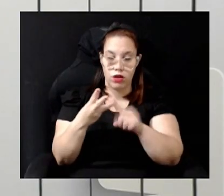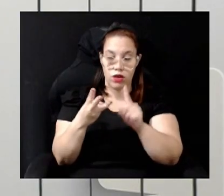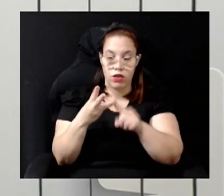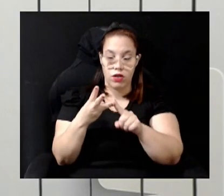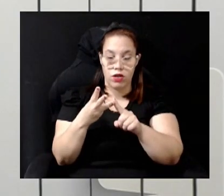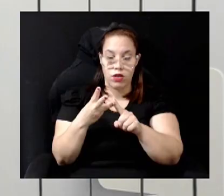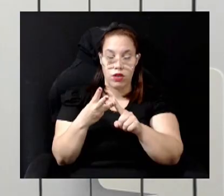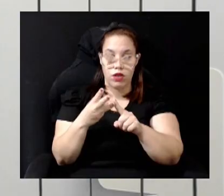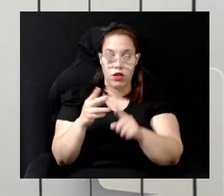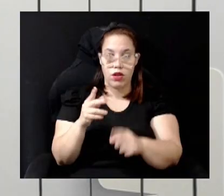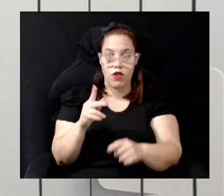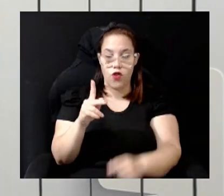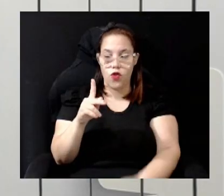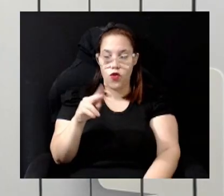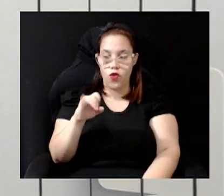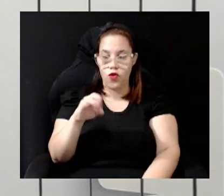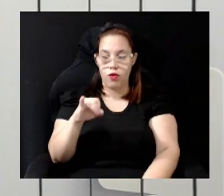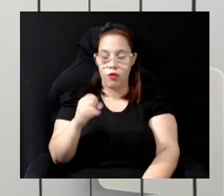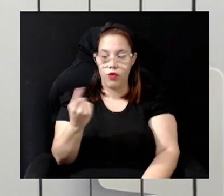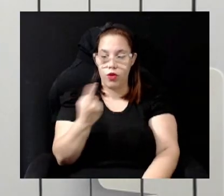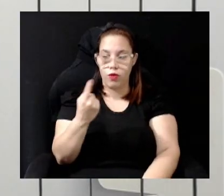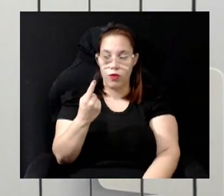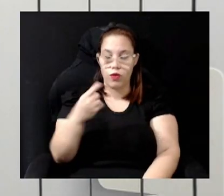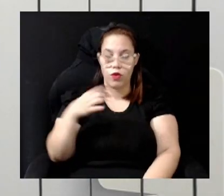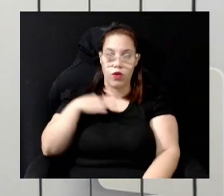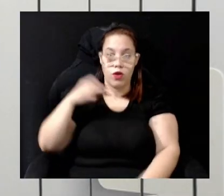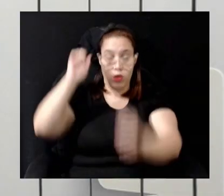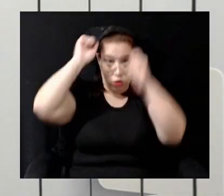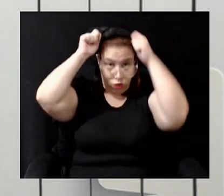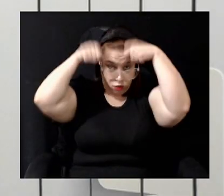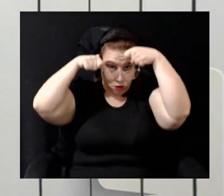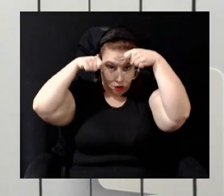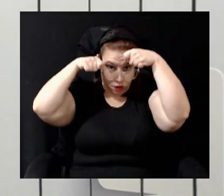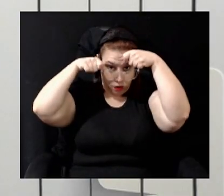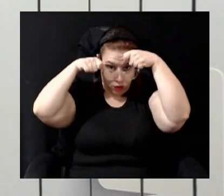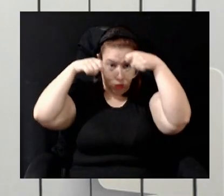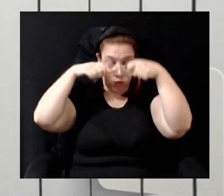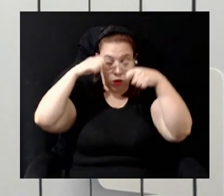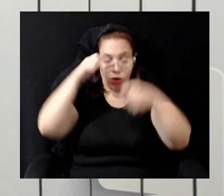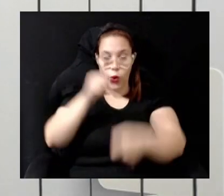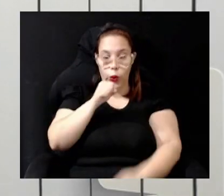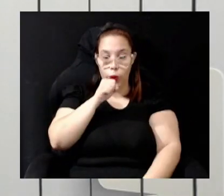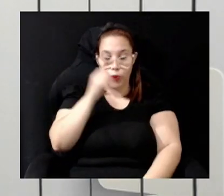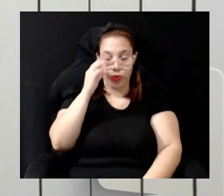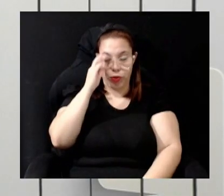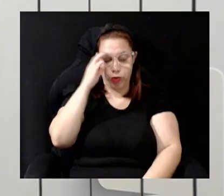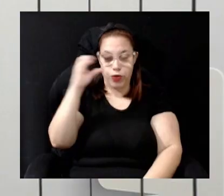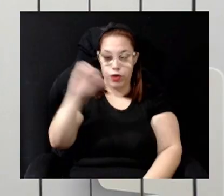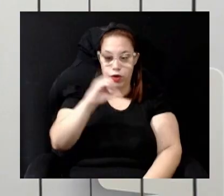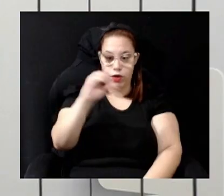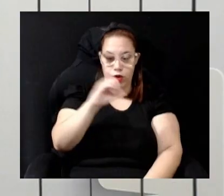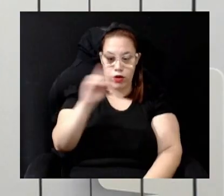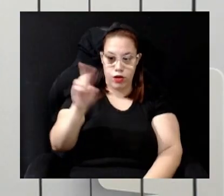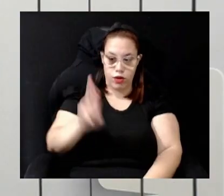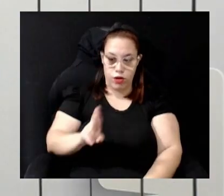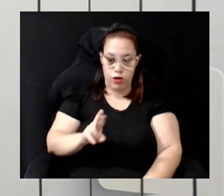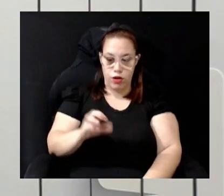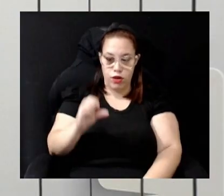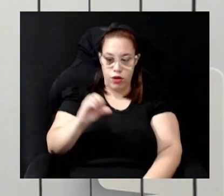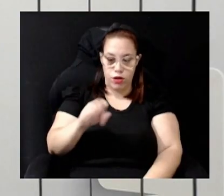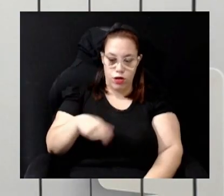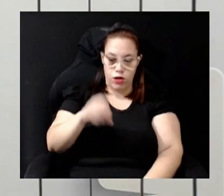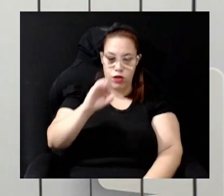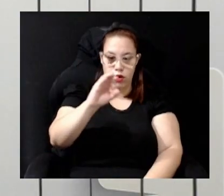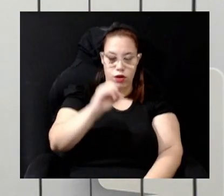tem uma camiseta, um boné e um squeeze, R$ 99,00, mais R$ 9,90 do taxa do